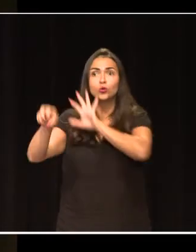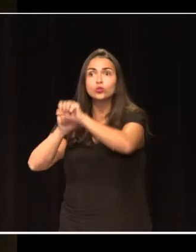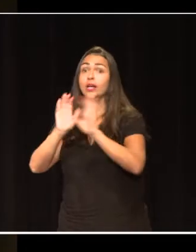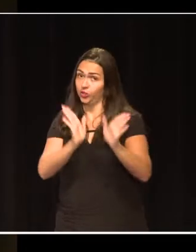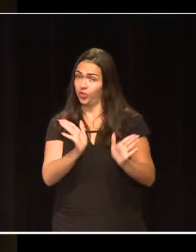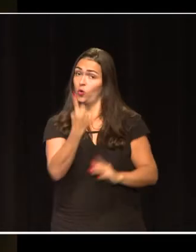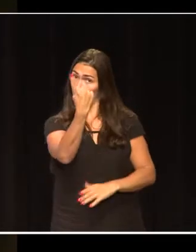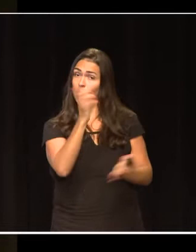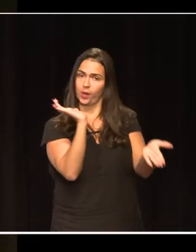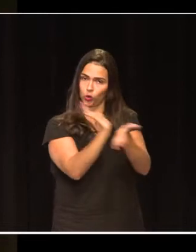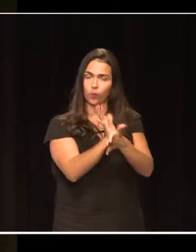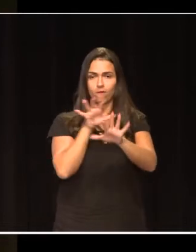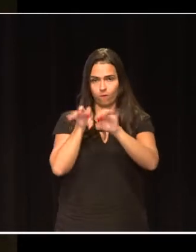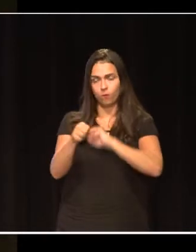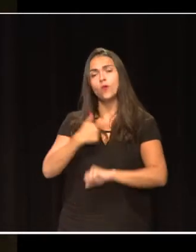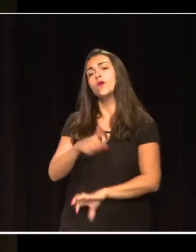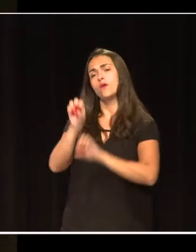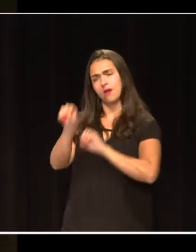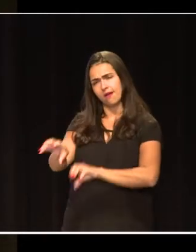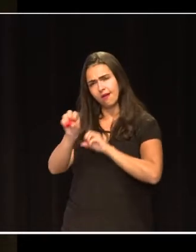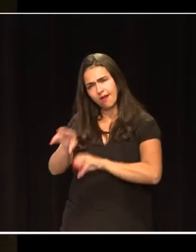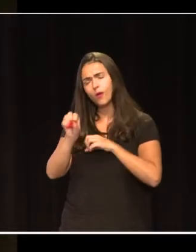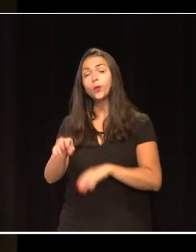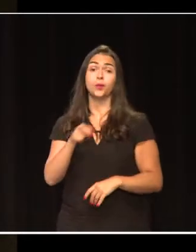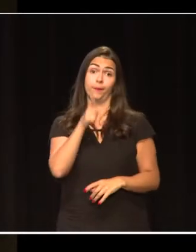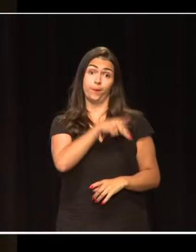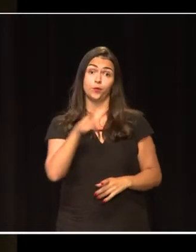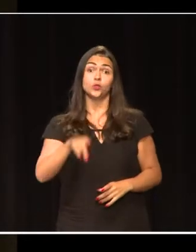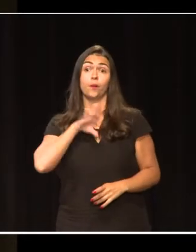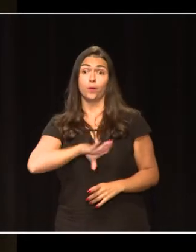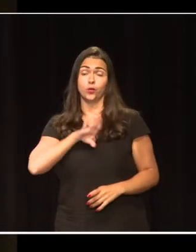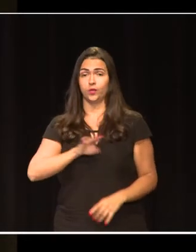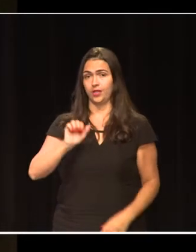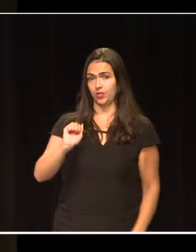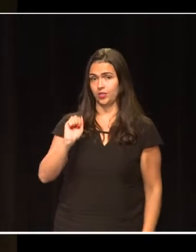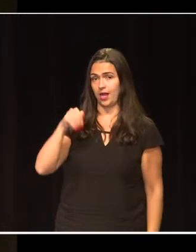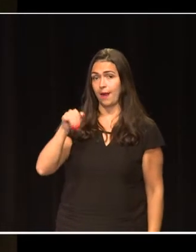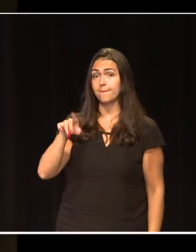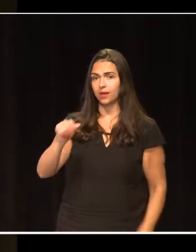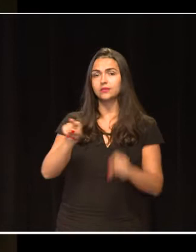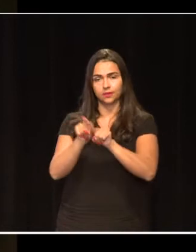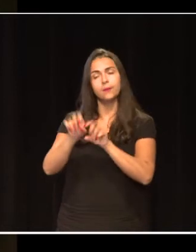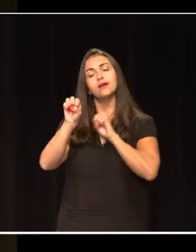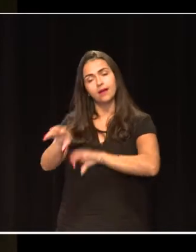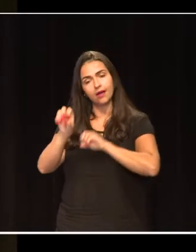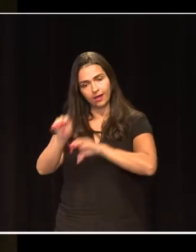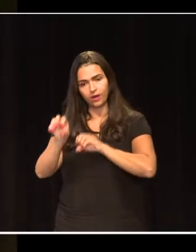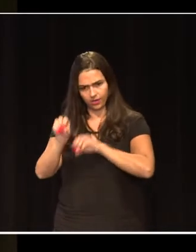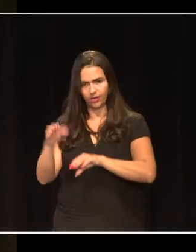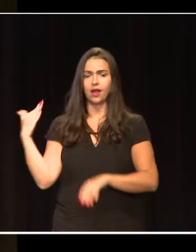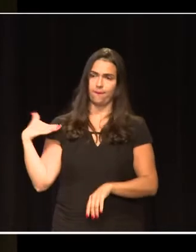uma turma, eu estou dando aula, e a professora de português, a Amanda, também está dando aula, para ver